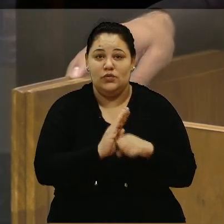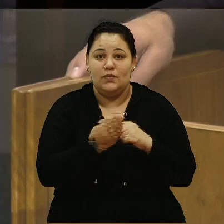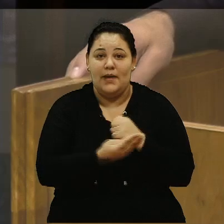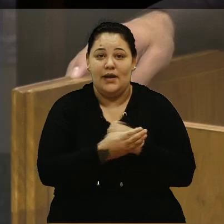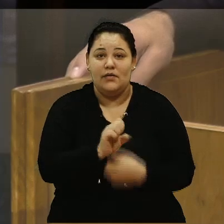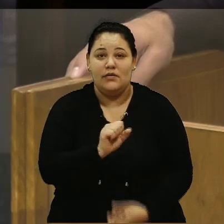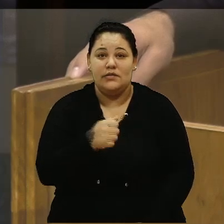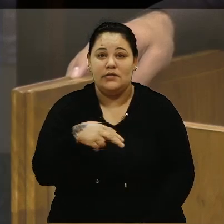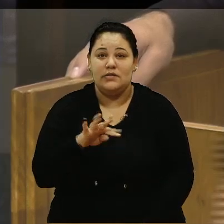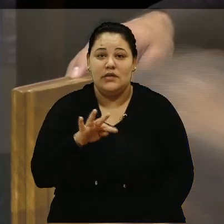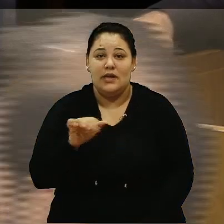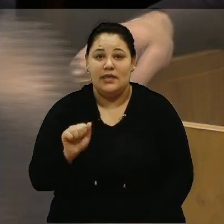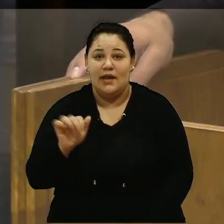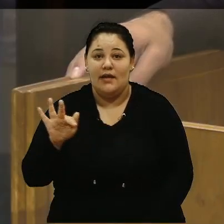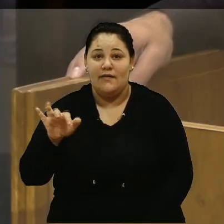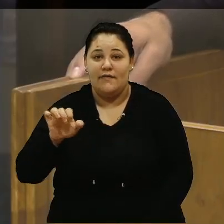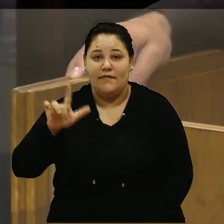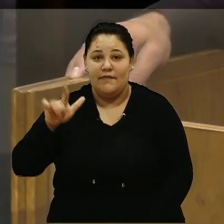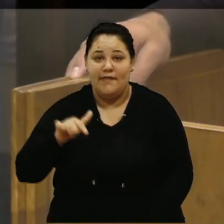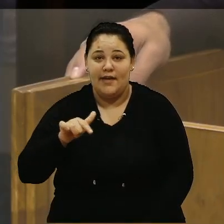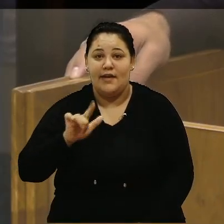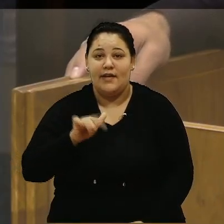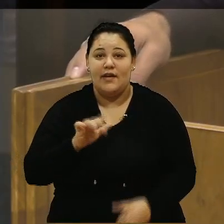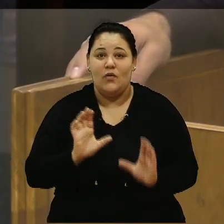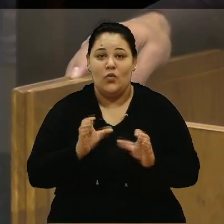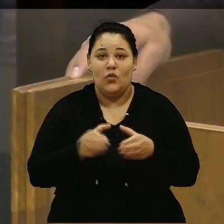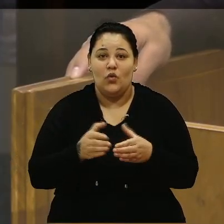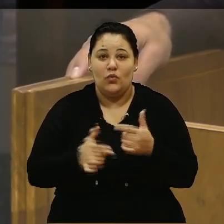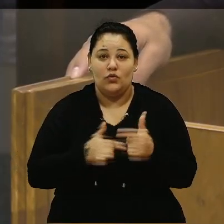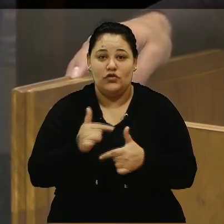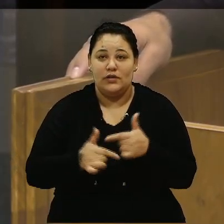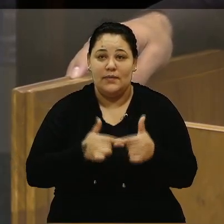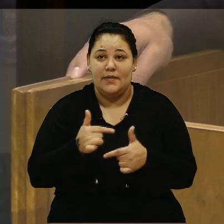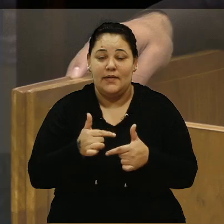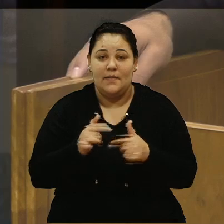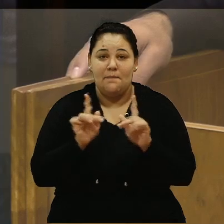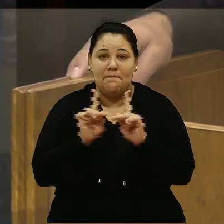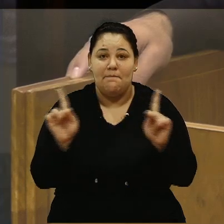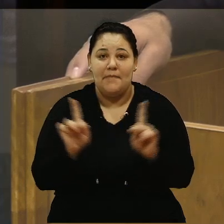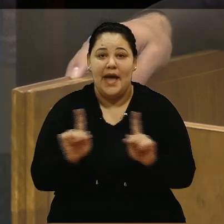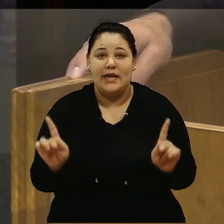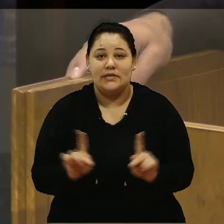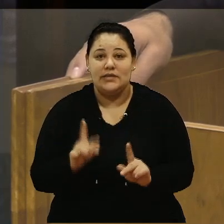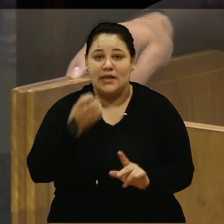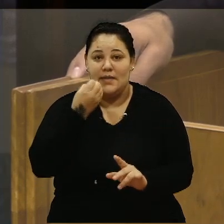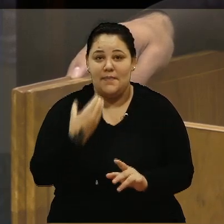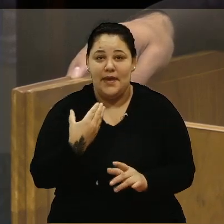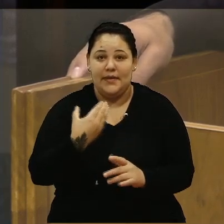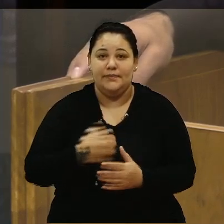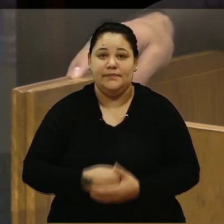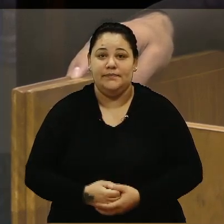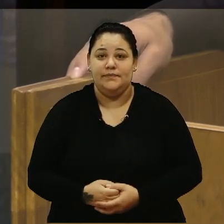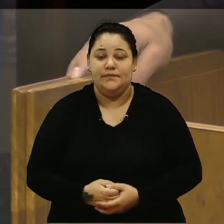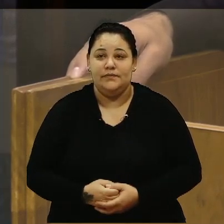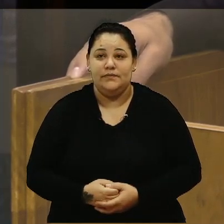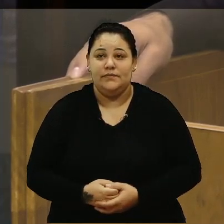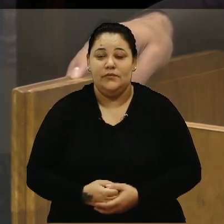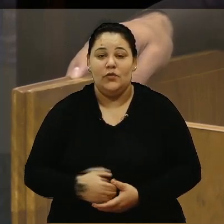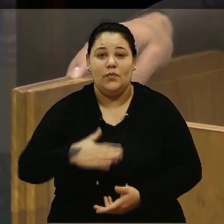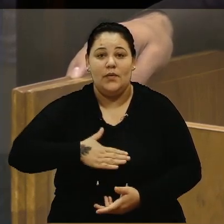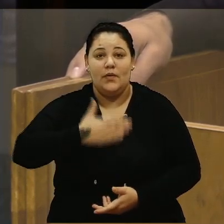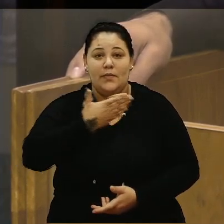Santa Fé, que é a Cooperativa de Trabalho Paz e Bem. O meu amigo